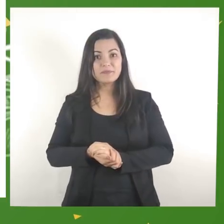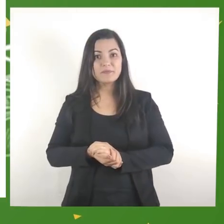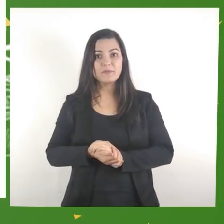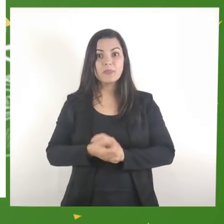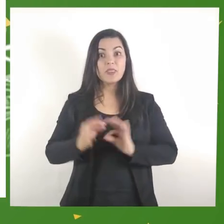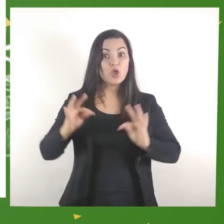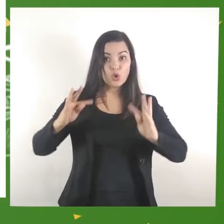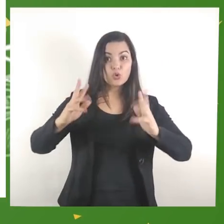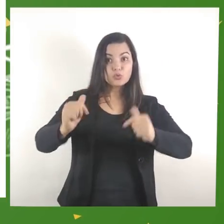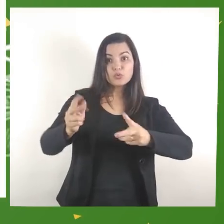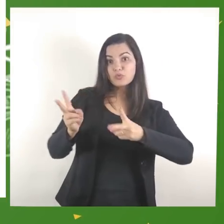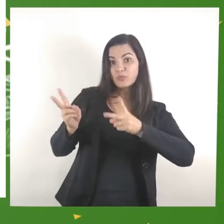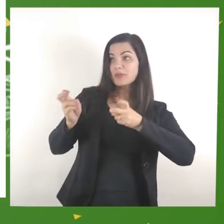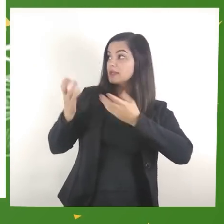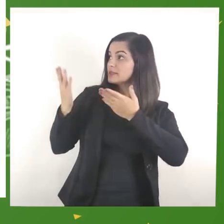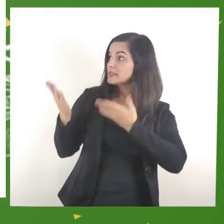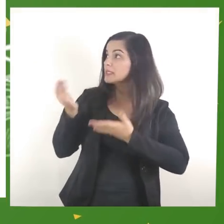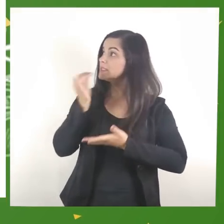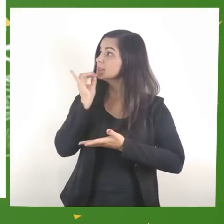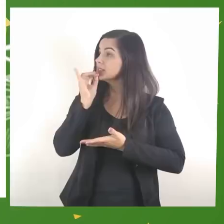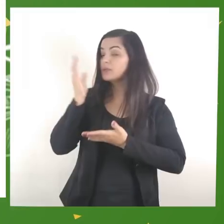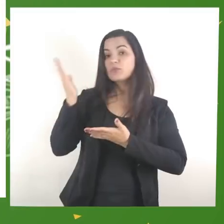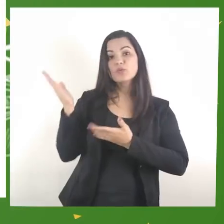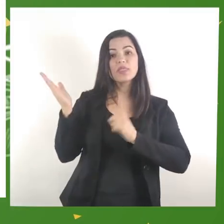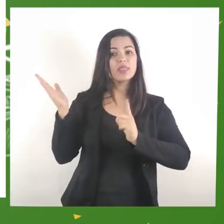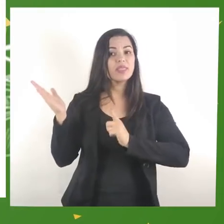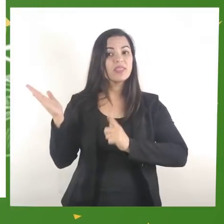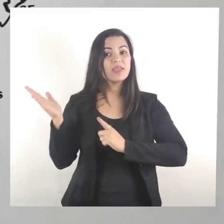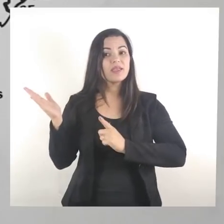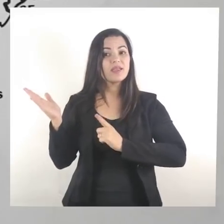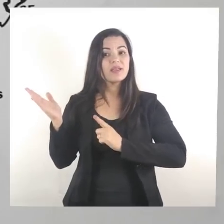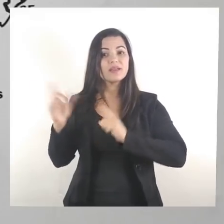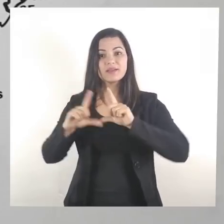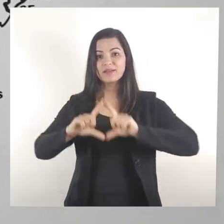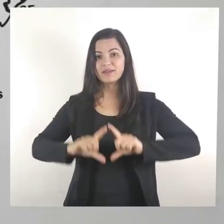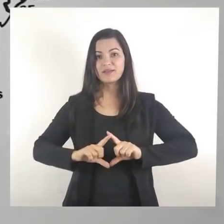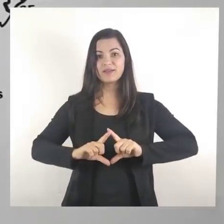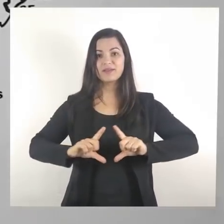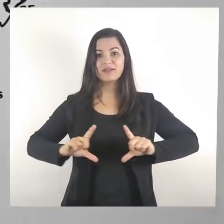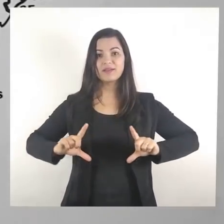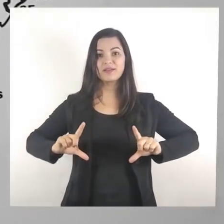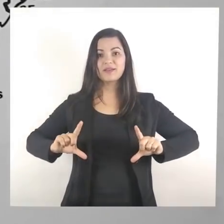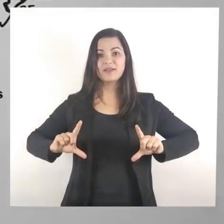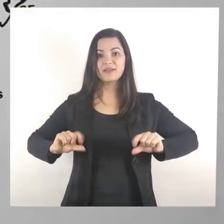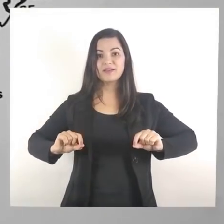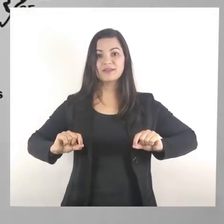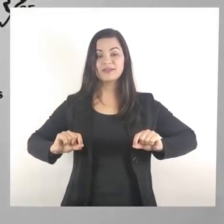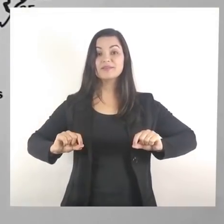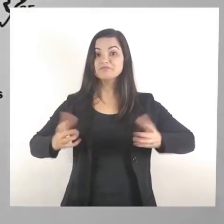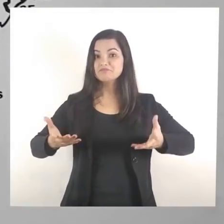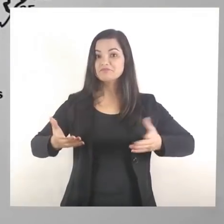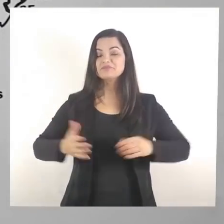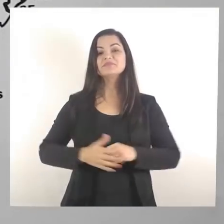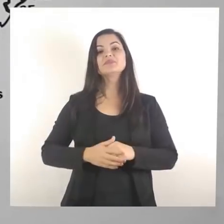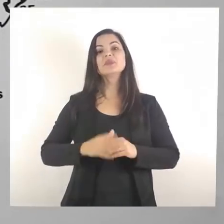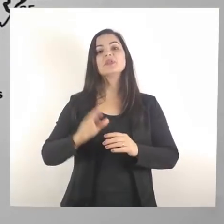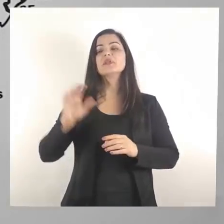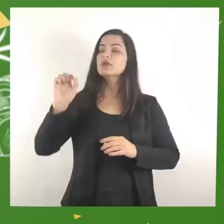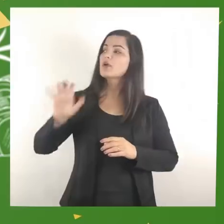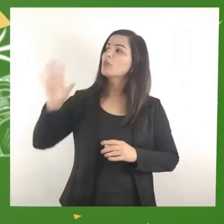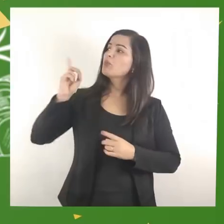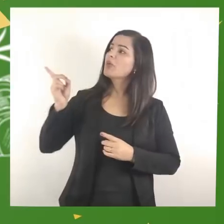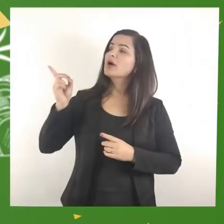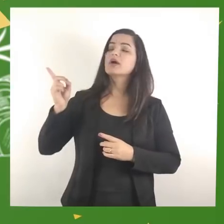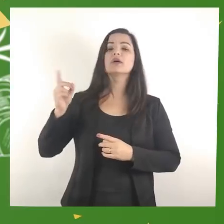Será que todo mundo consegue enxergar, por exemplo, que nós temos aí um retângulo? E nessa outra imagem